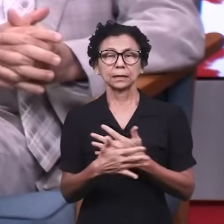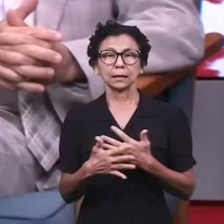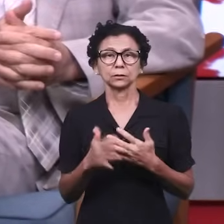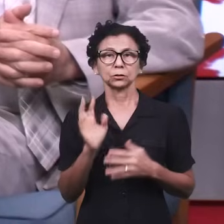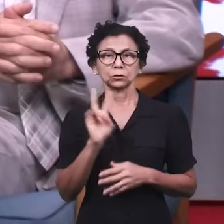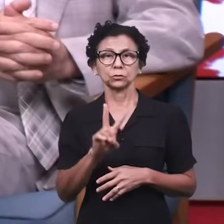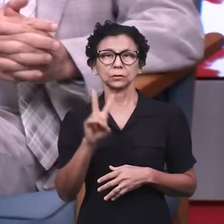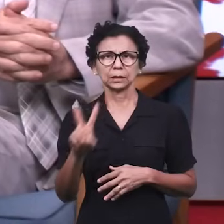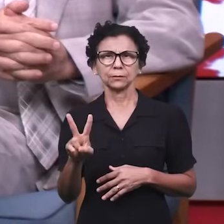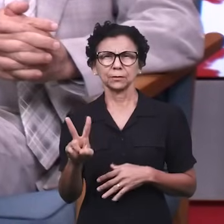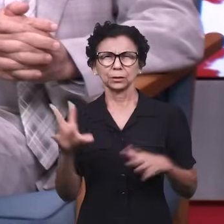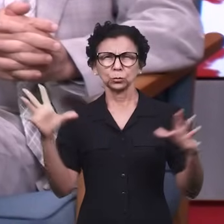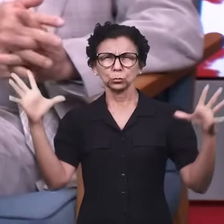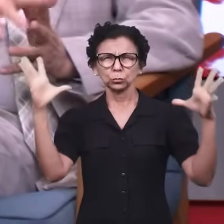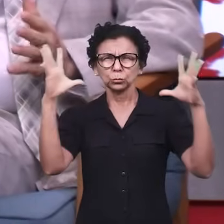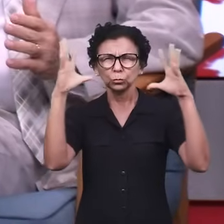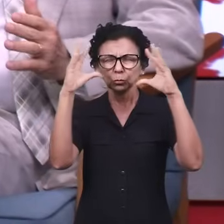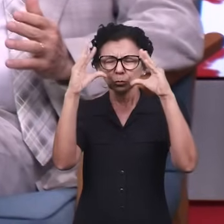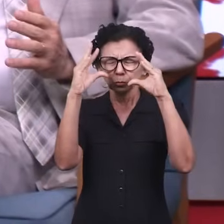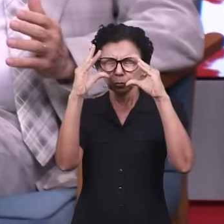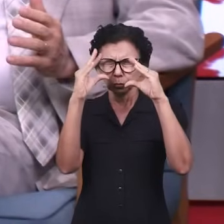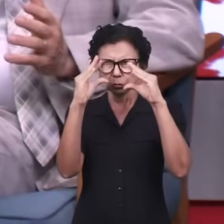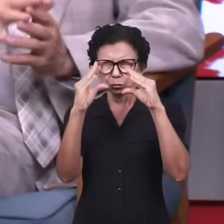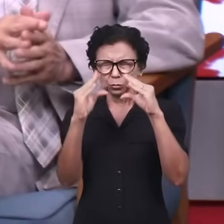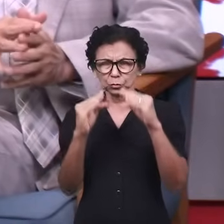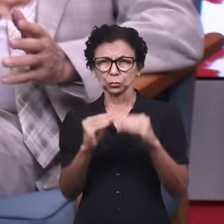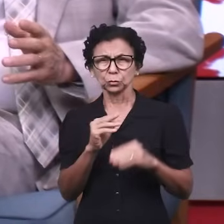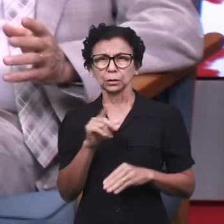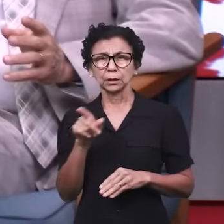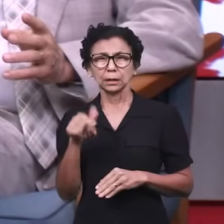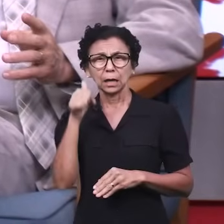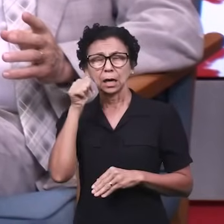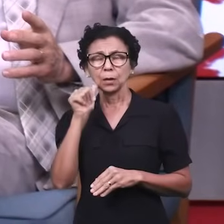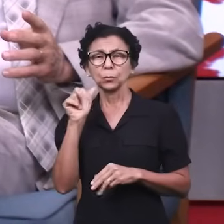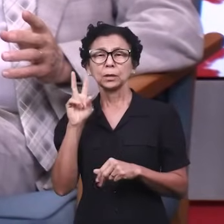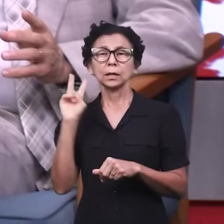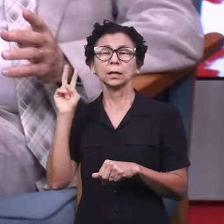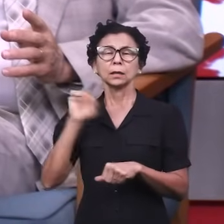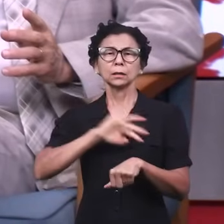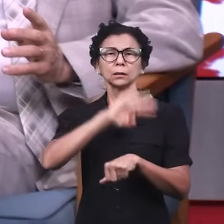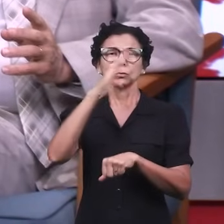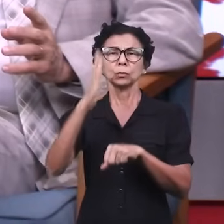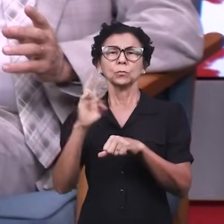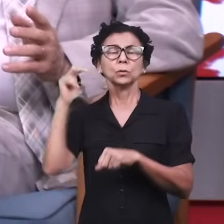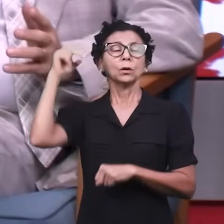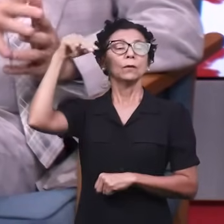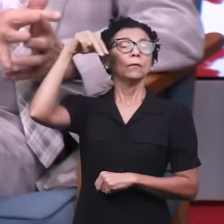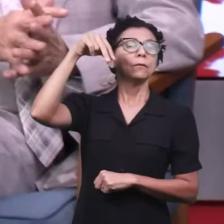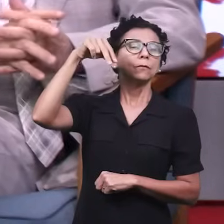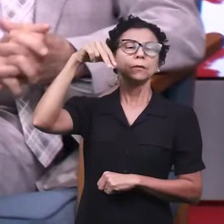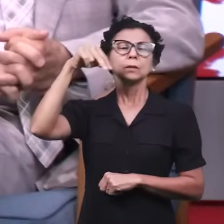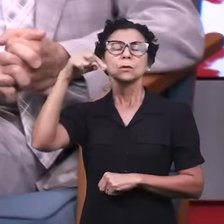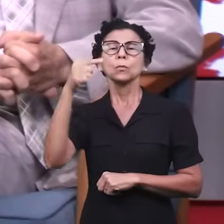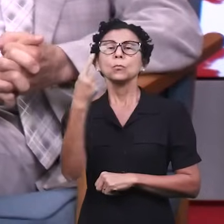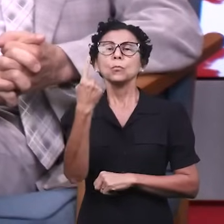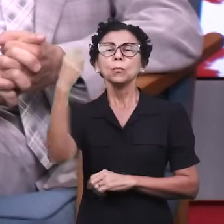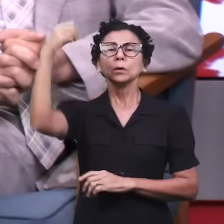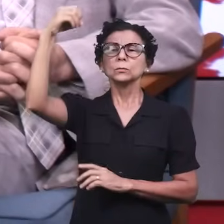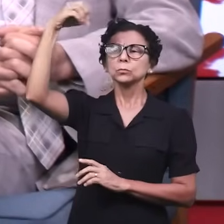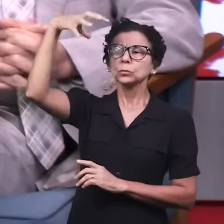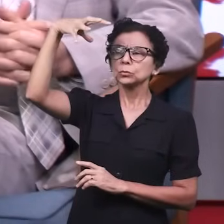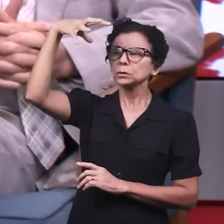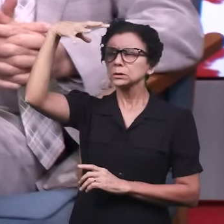trevas, e ela subia num ponto mais alto, via só uma luz acesa em toda a